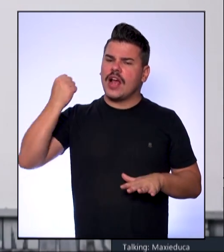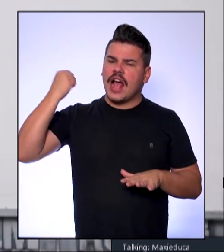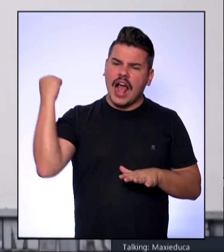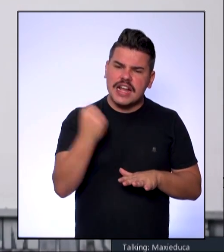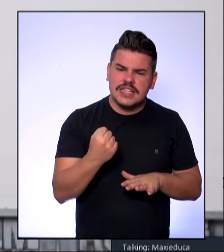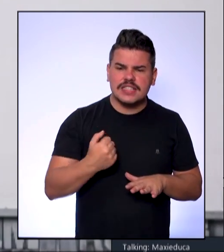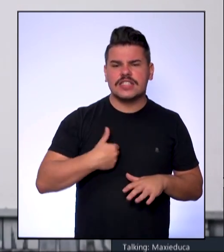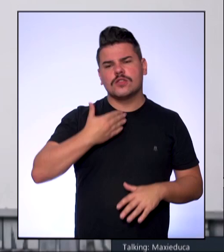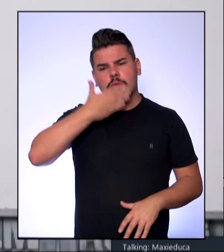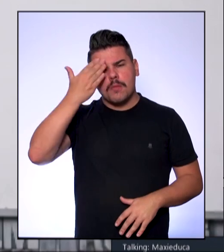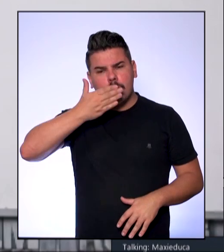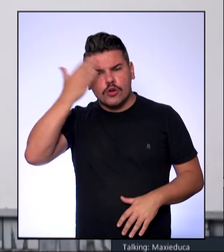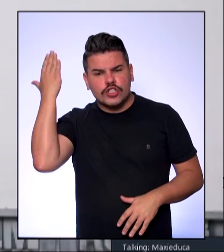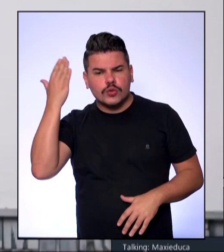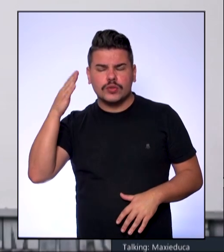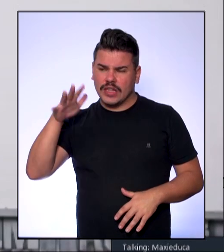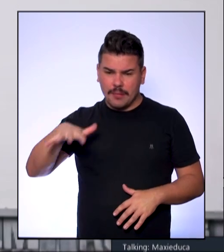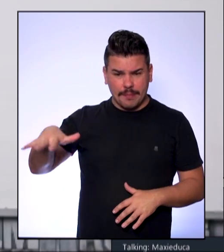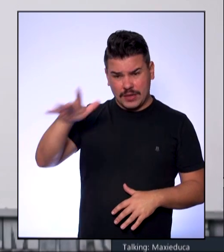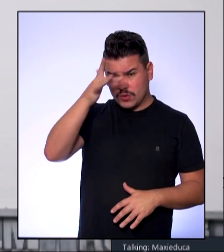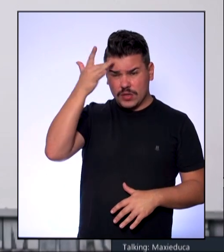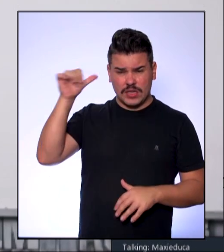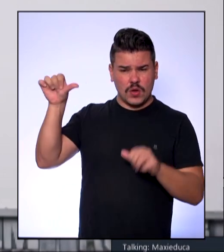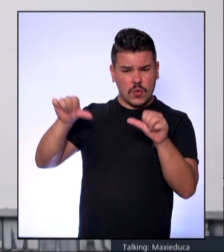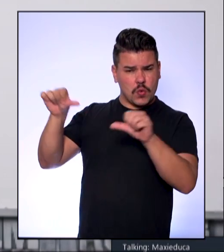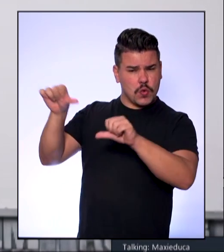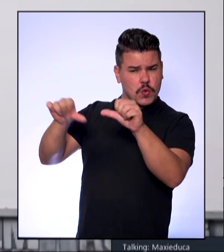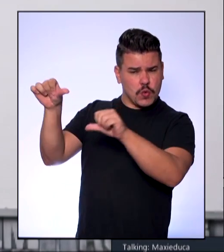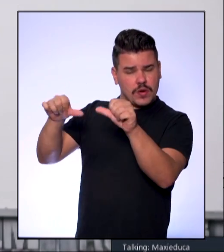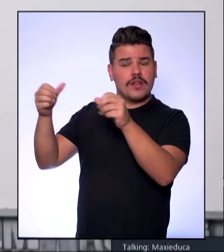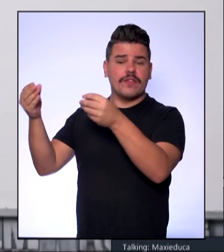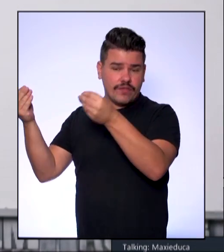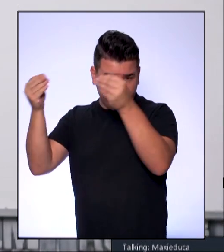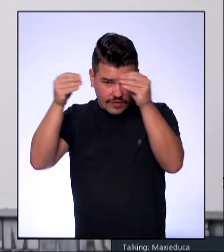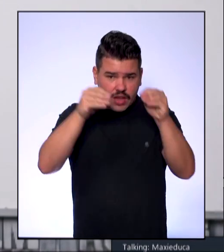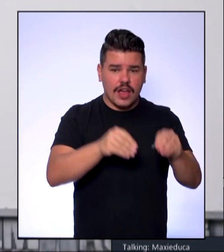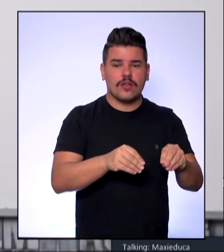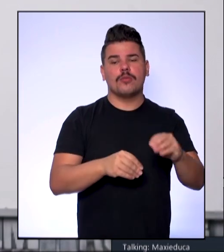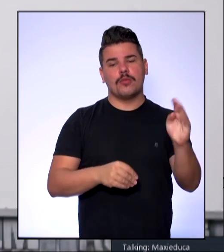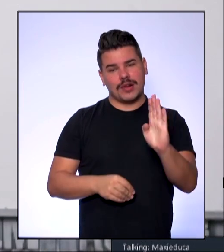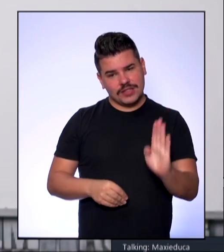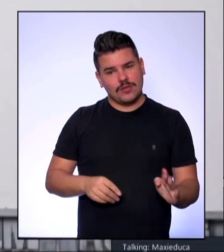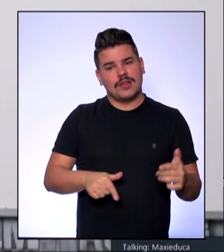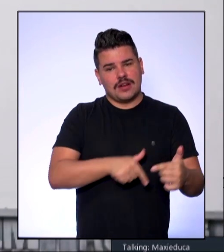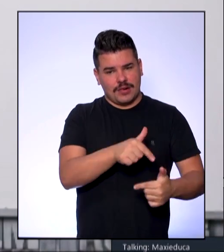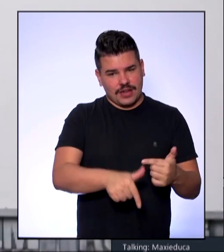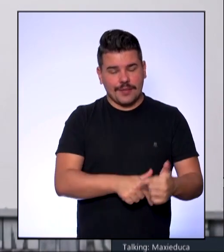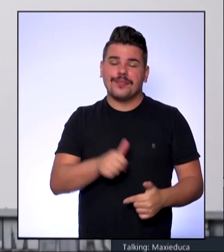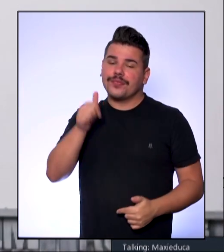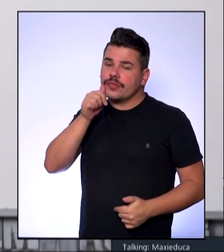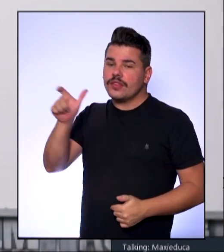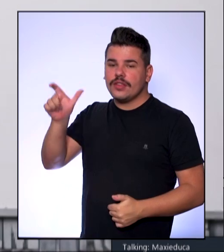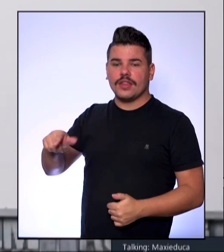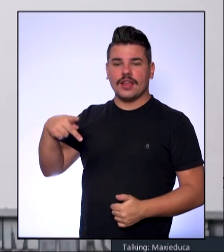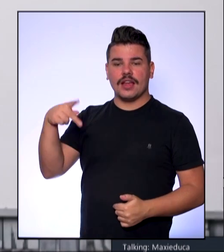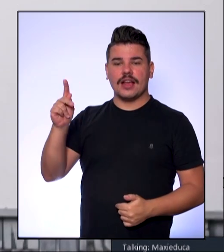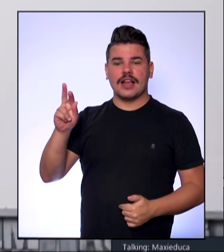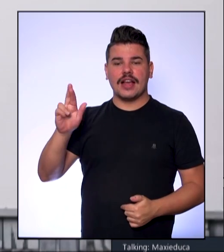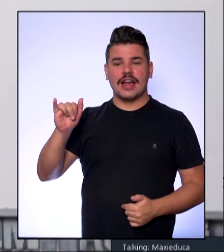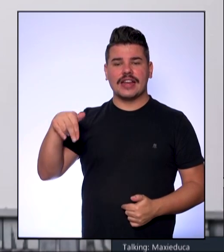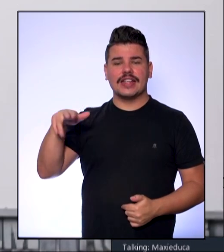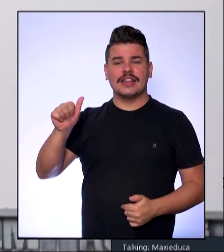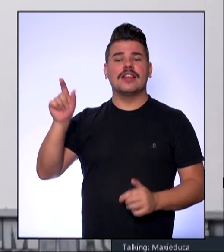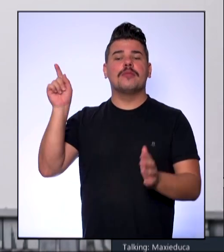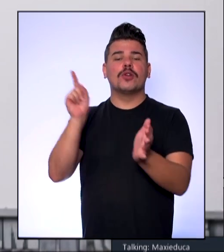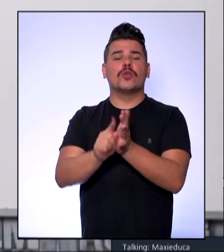prostitutas, todo mundo que tinha algo ruim ali para ser resolvido. Mais uma pergunta aqui, Karina. Quem foi Pedro Álvares Cabral? Pedro